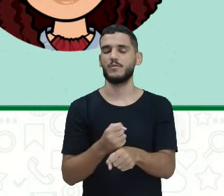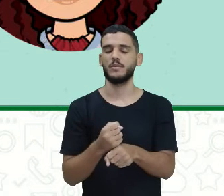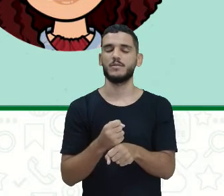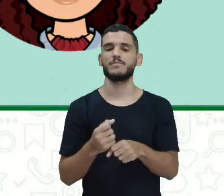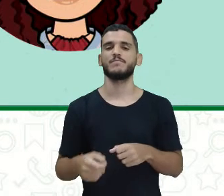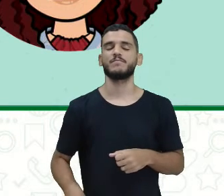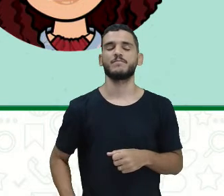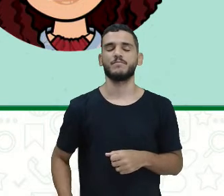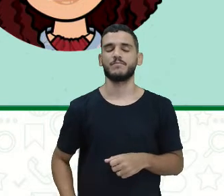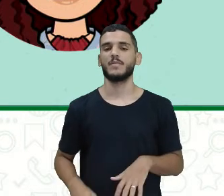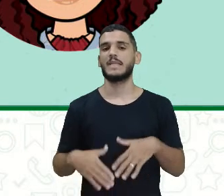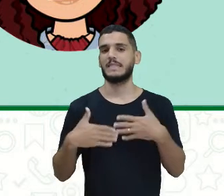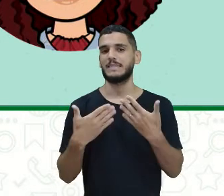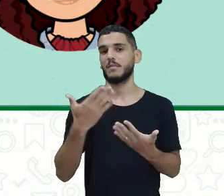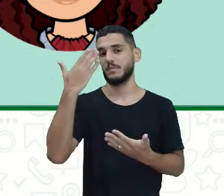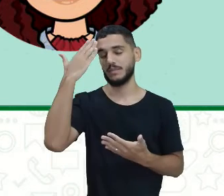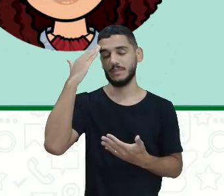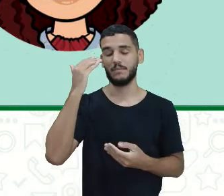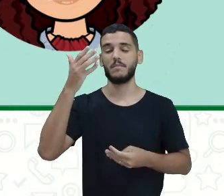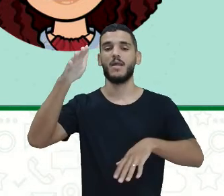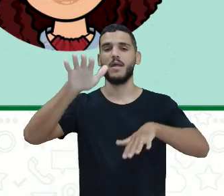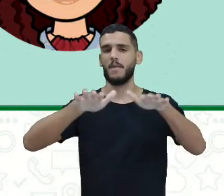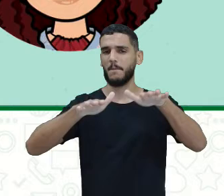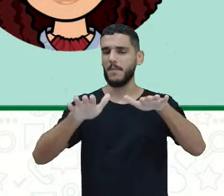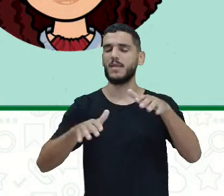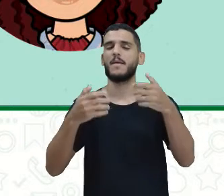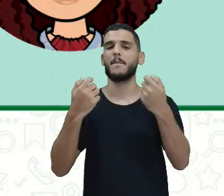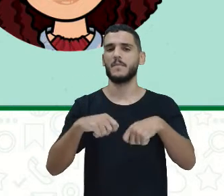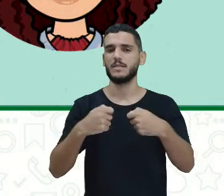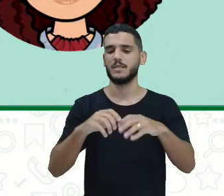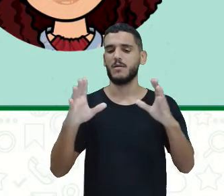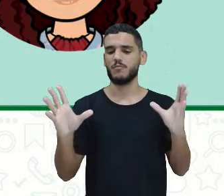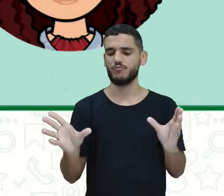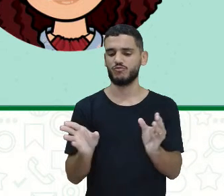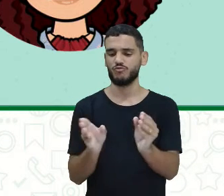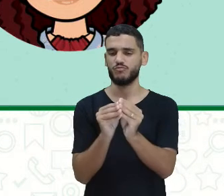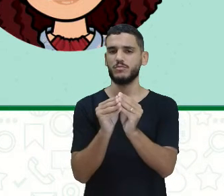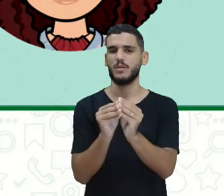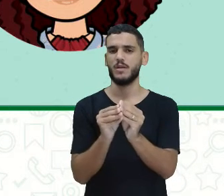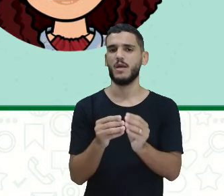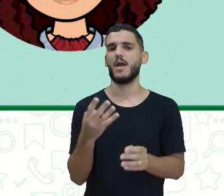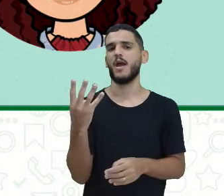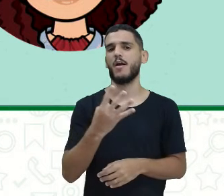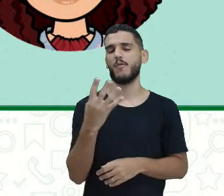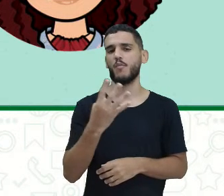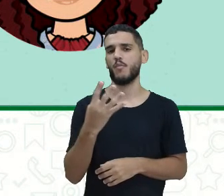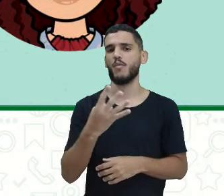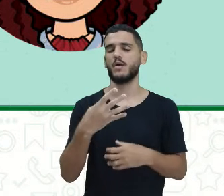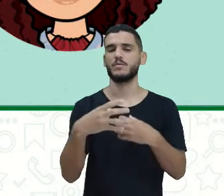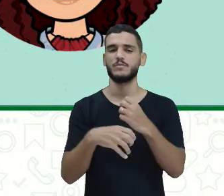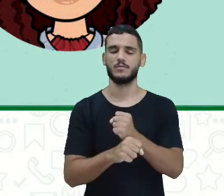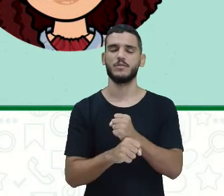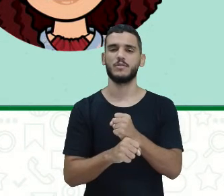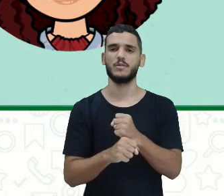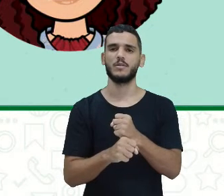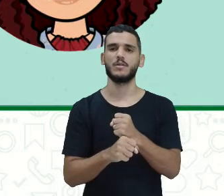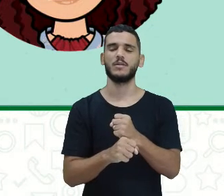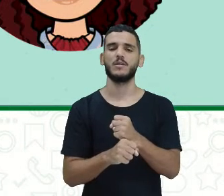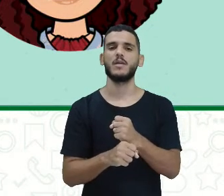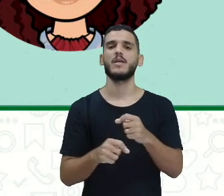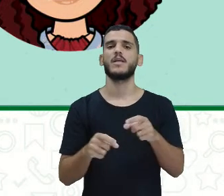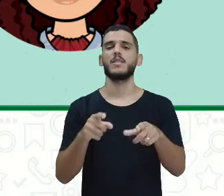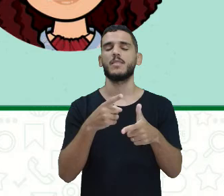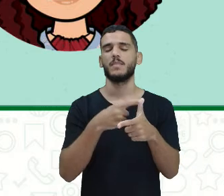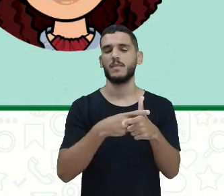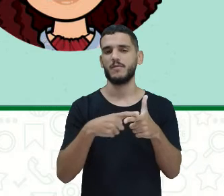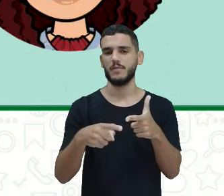para a gente saber a média, nós vamos ter que juntar essas 4 notas, né? E